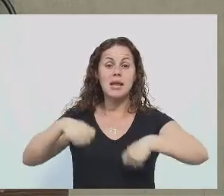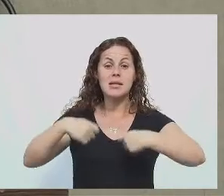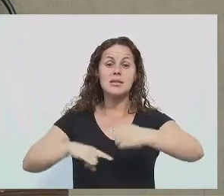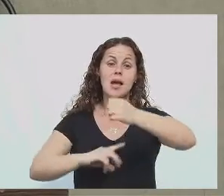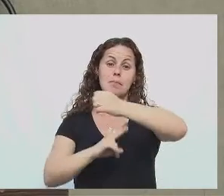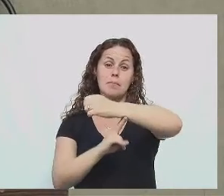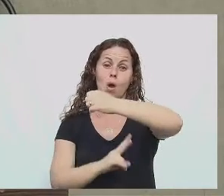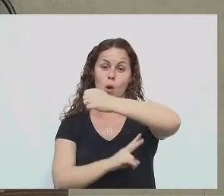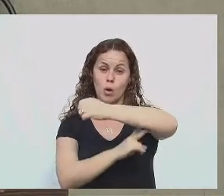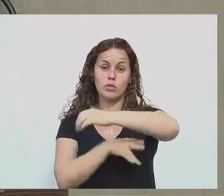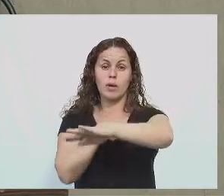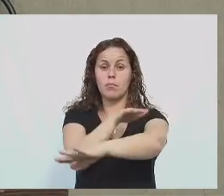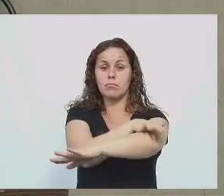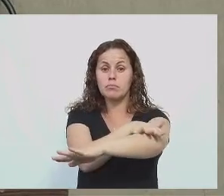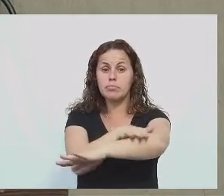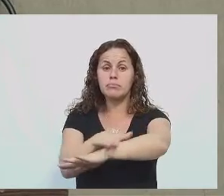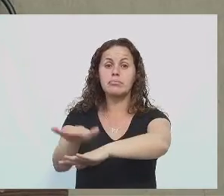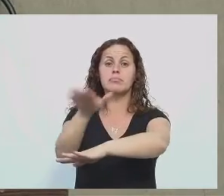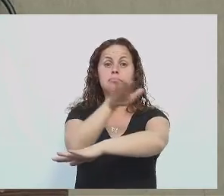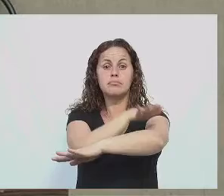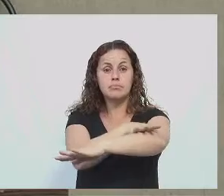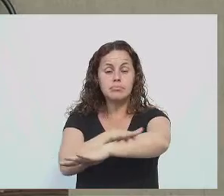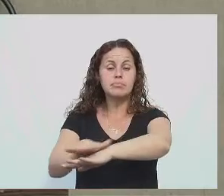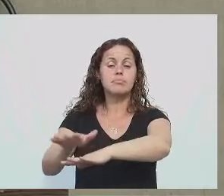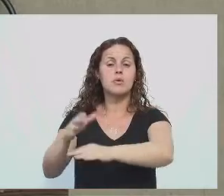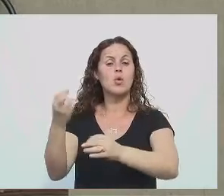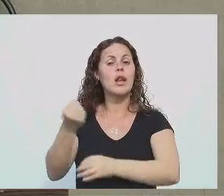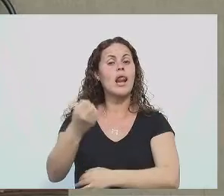poder mandar o seu leite.